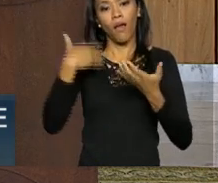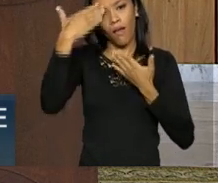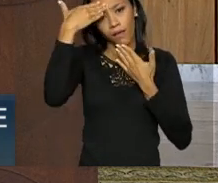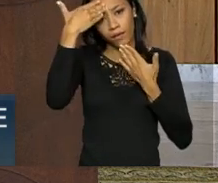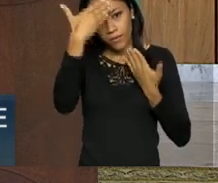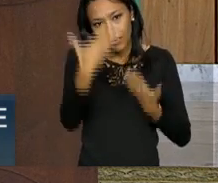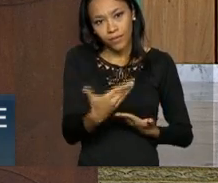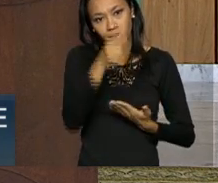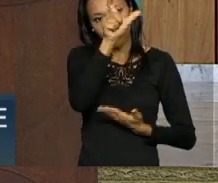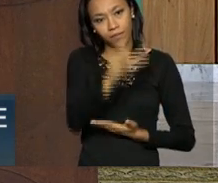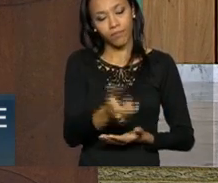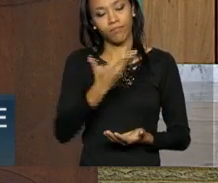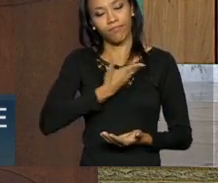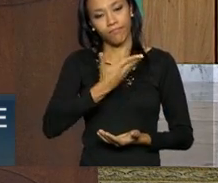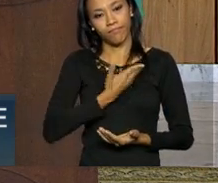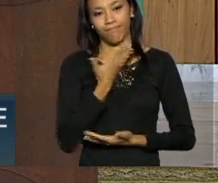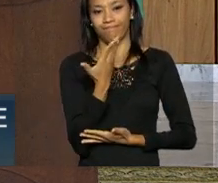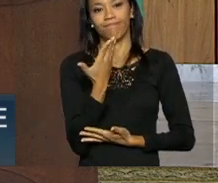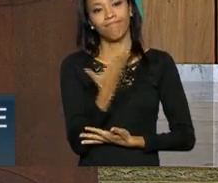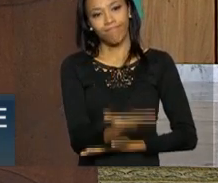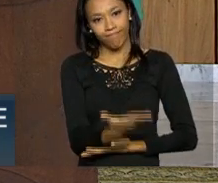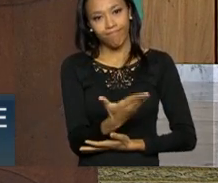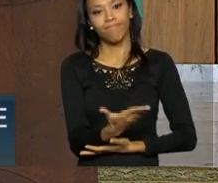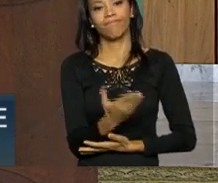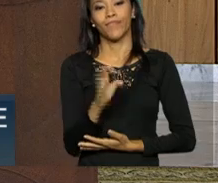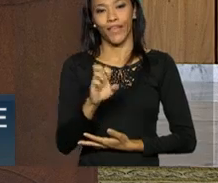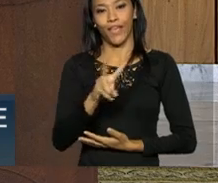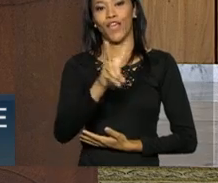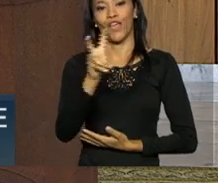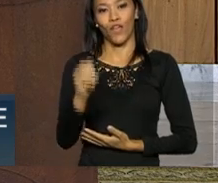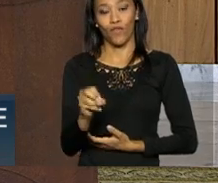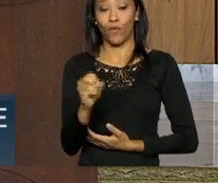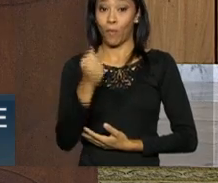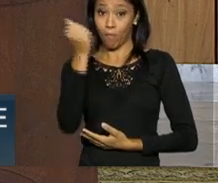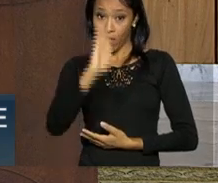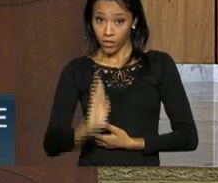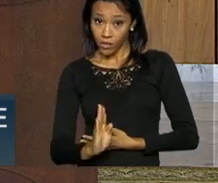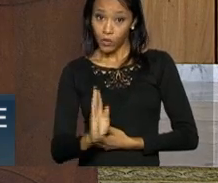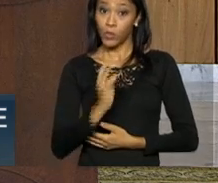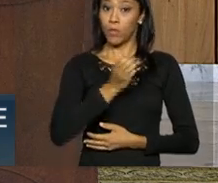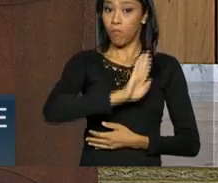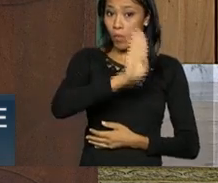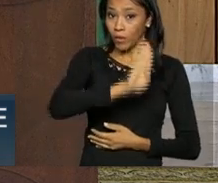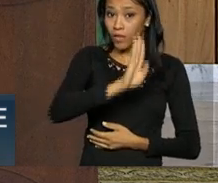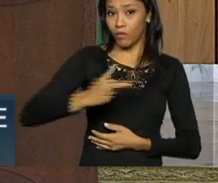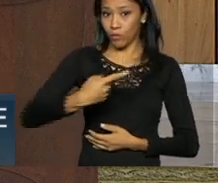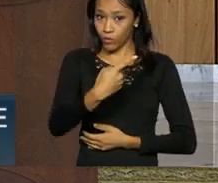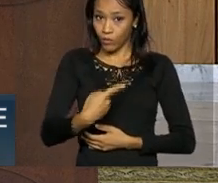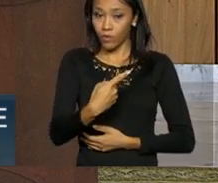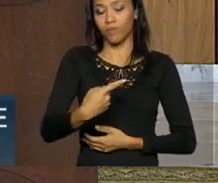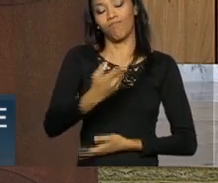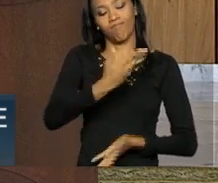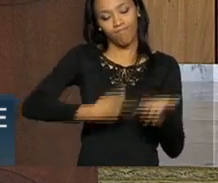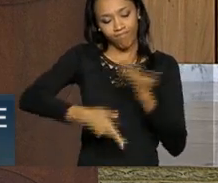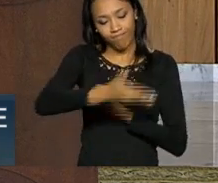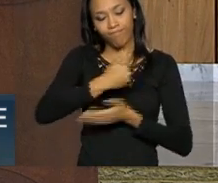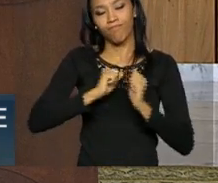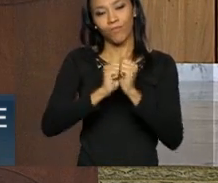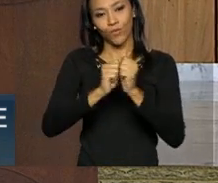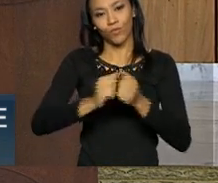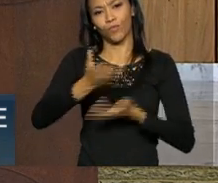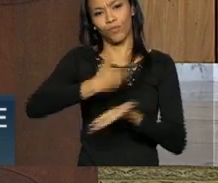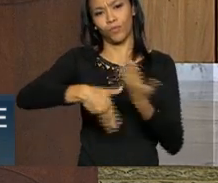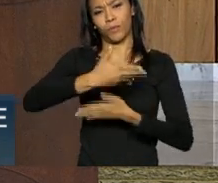nosso querido amigo Evo Morales. Brasil e Bolívia vão continuar sendo parceiros prioritários